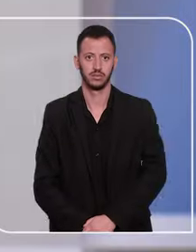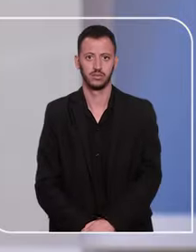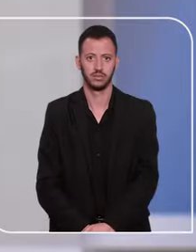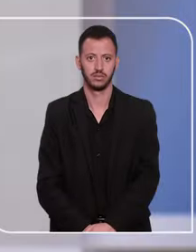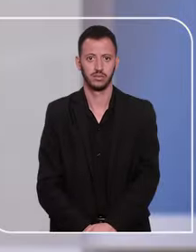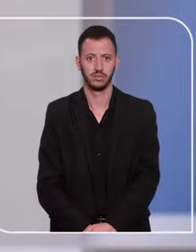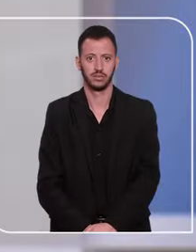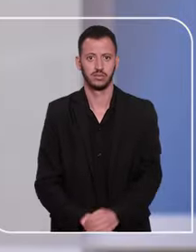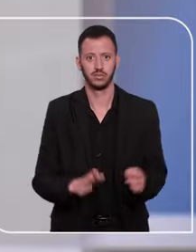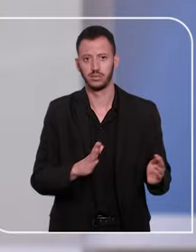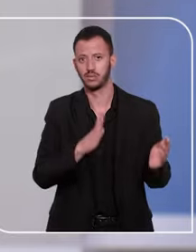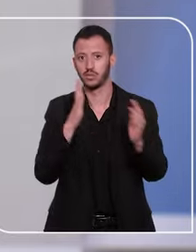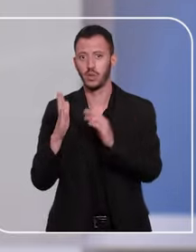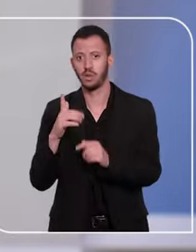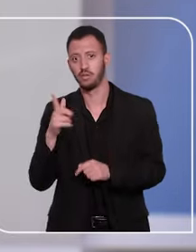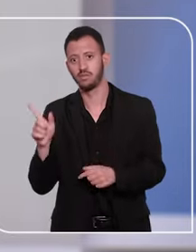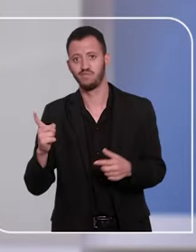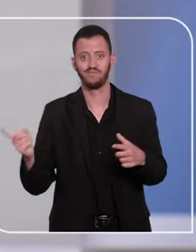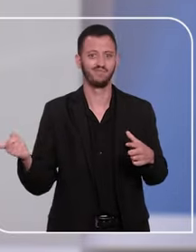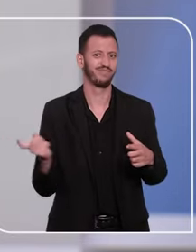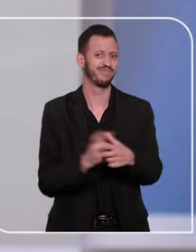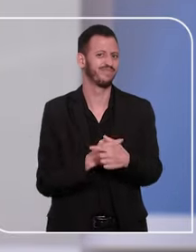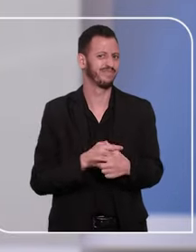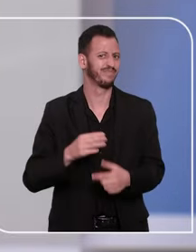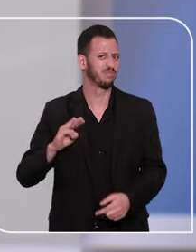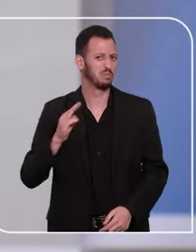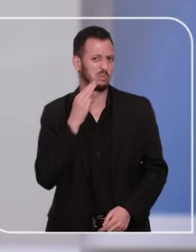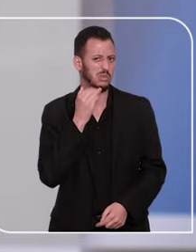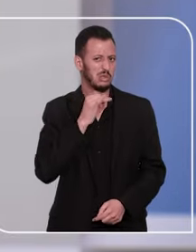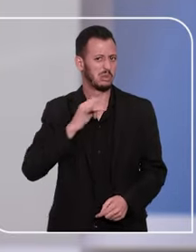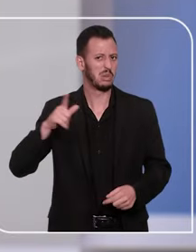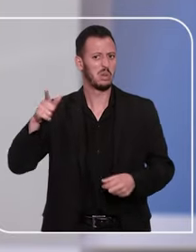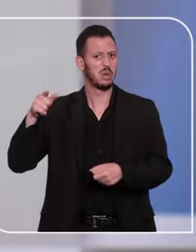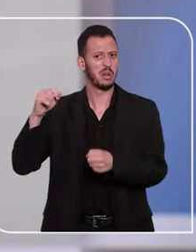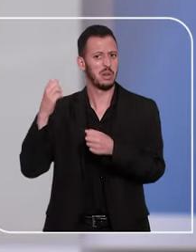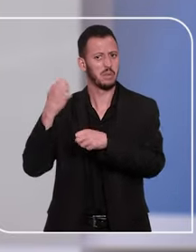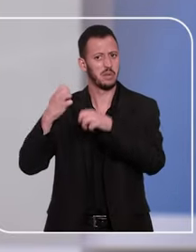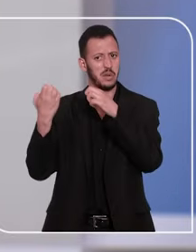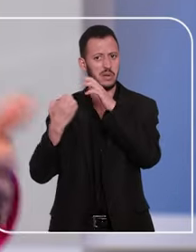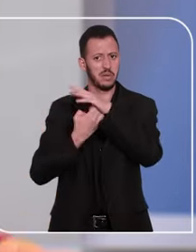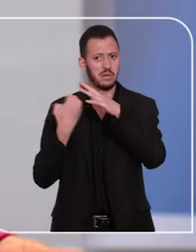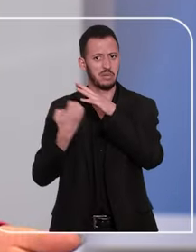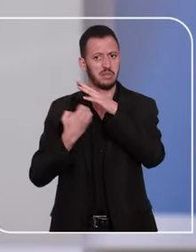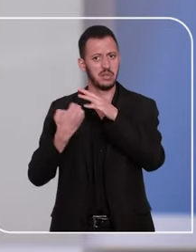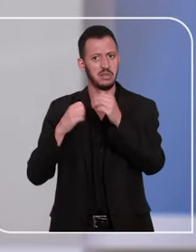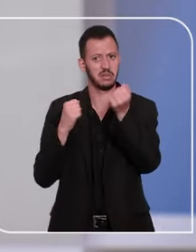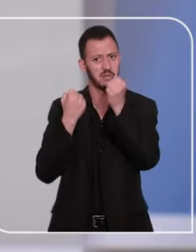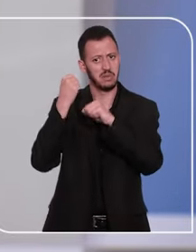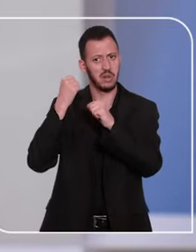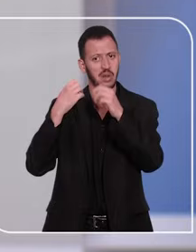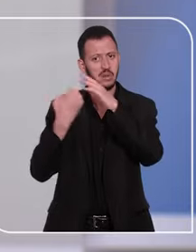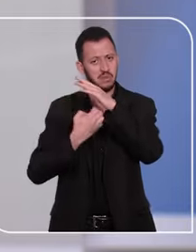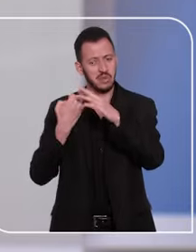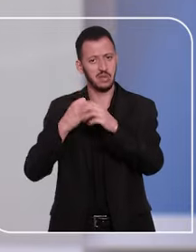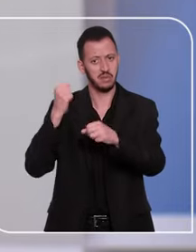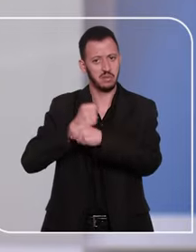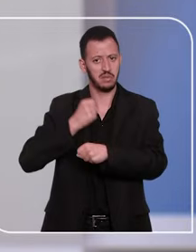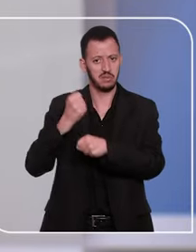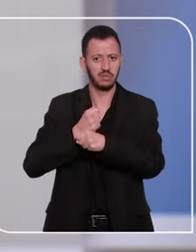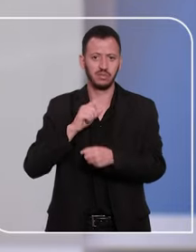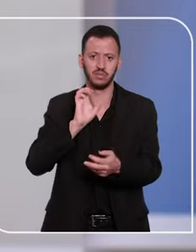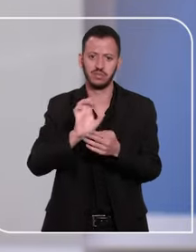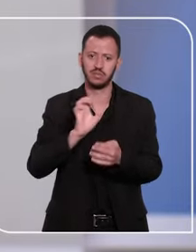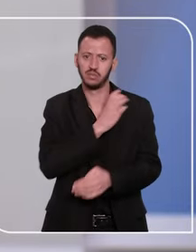STJ de um lado uma dívida Milionária de uma construtora do outro uma empresa pública